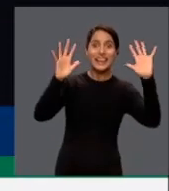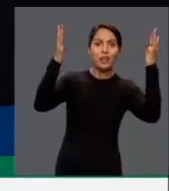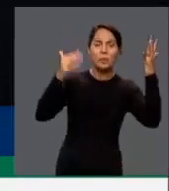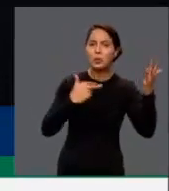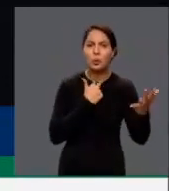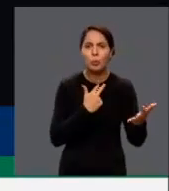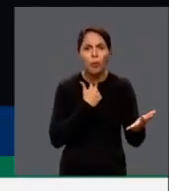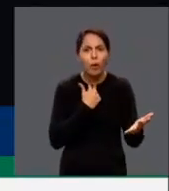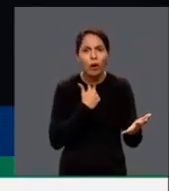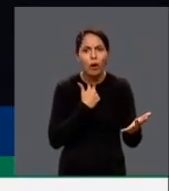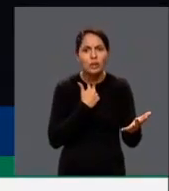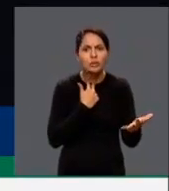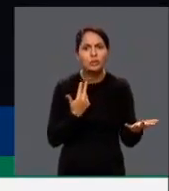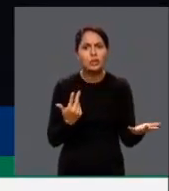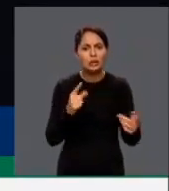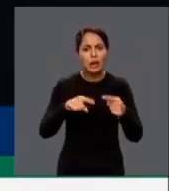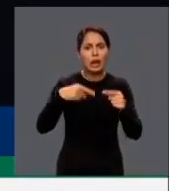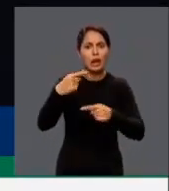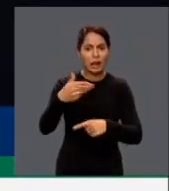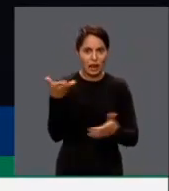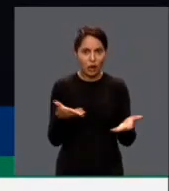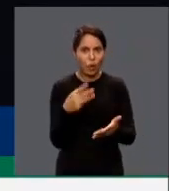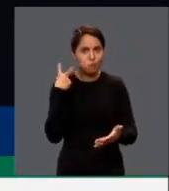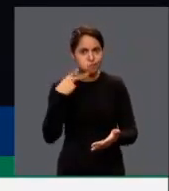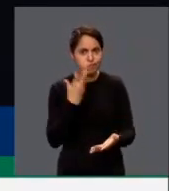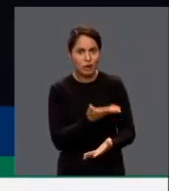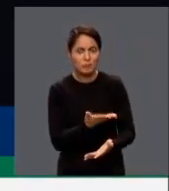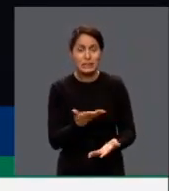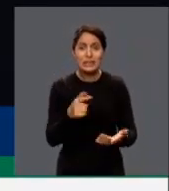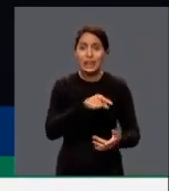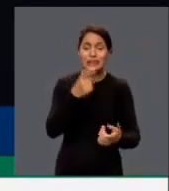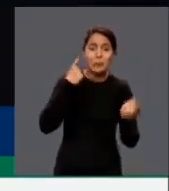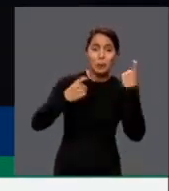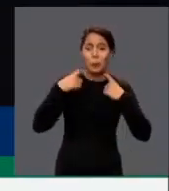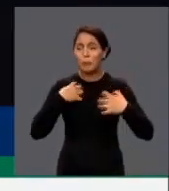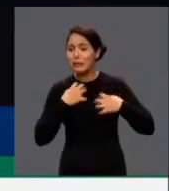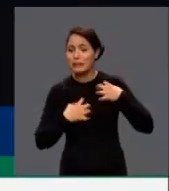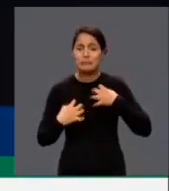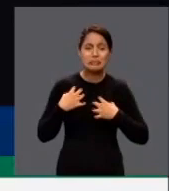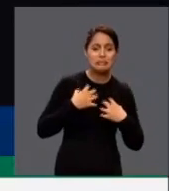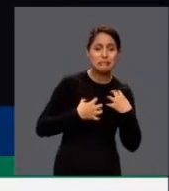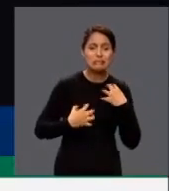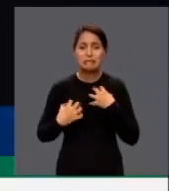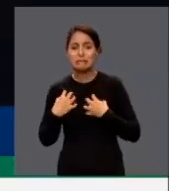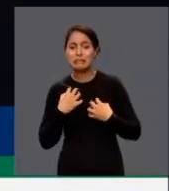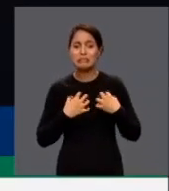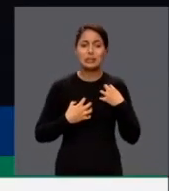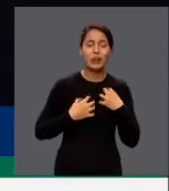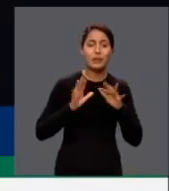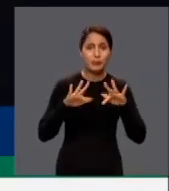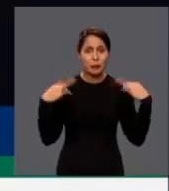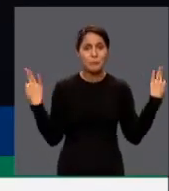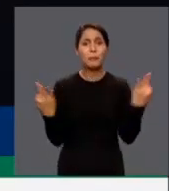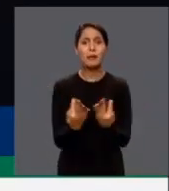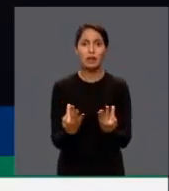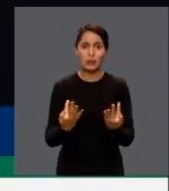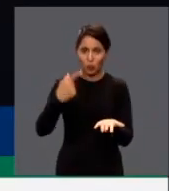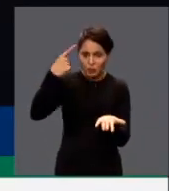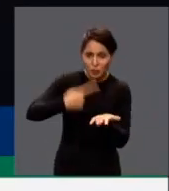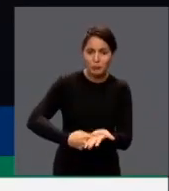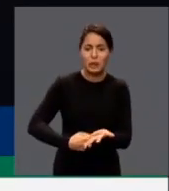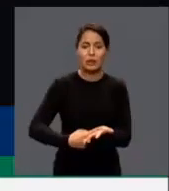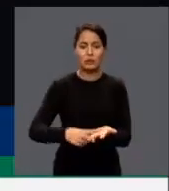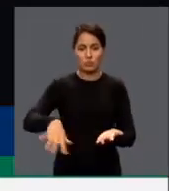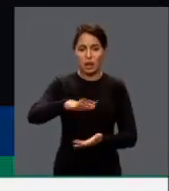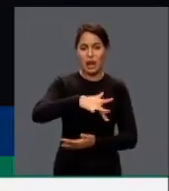Vereadores para Joinville na próxima legislatura, ela está angustiada, preocupada com ela, preocupada com a sua família, comprometendo a sua